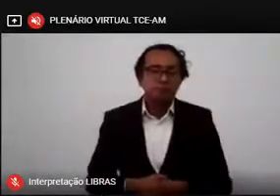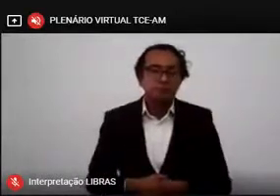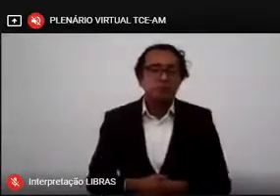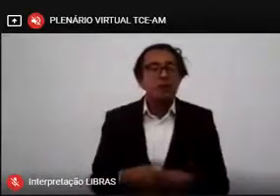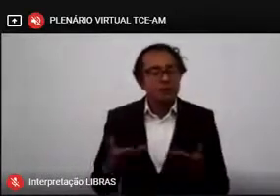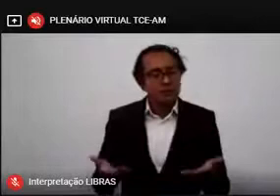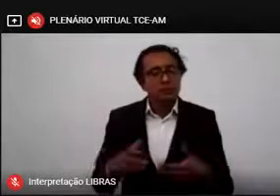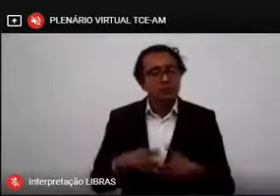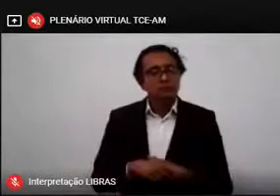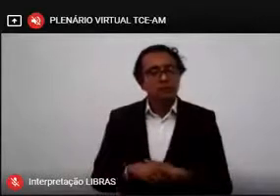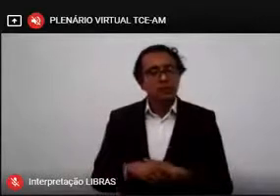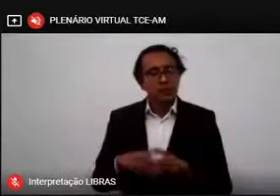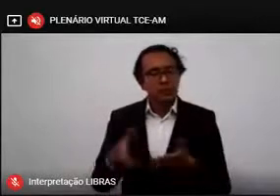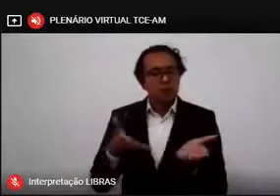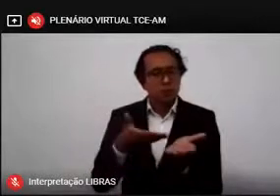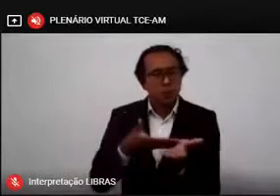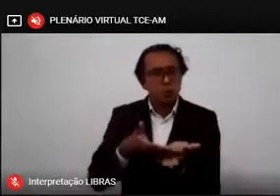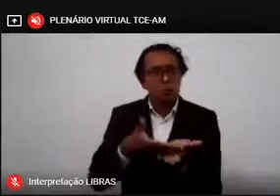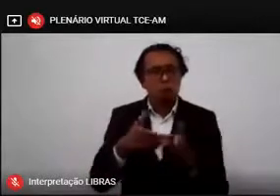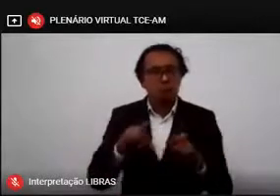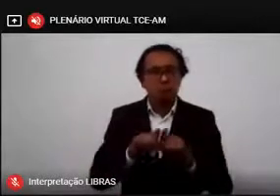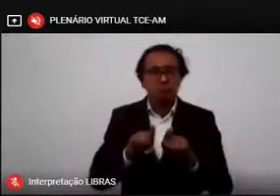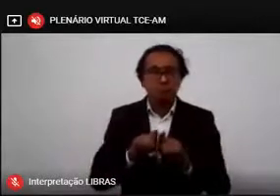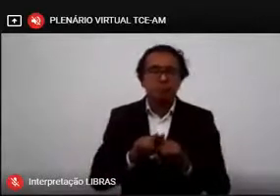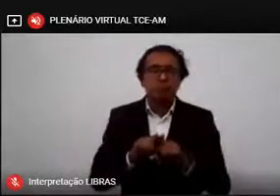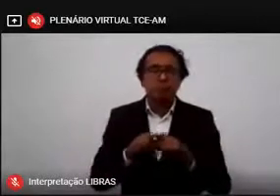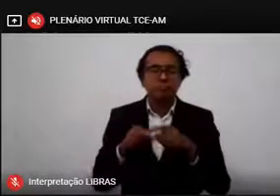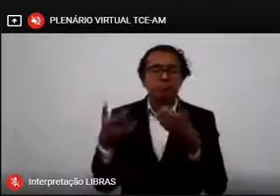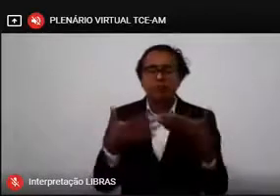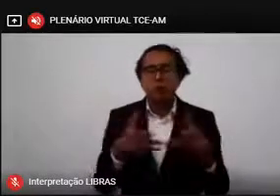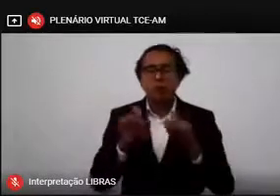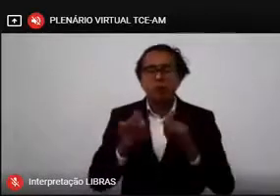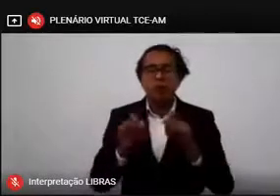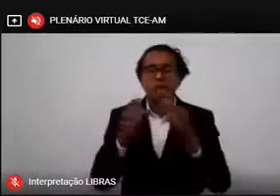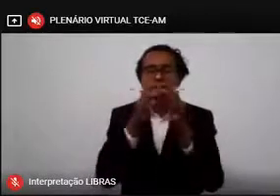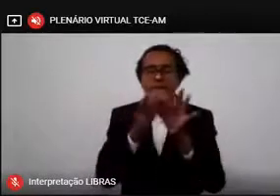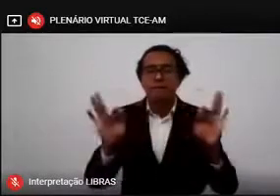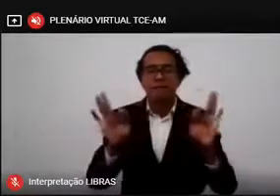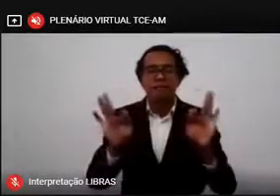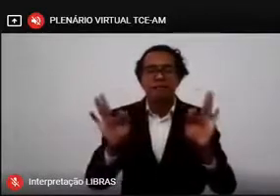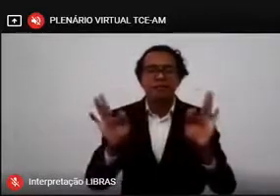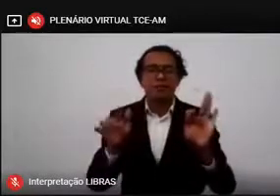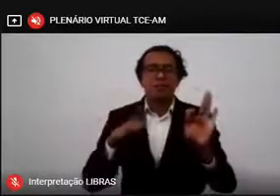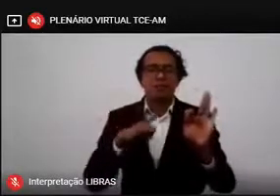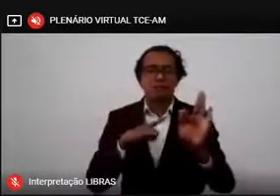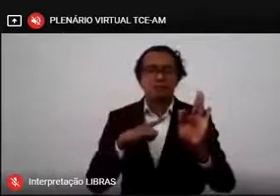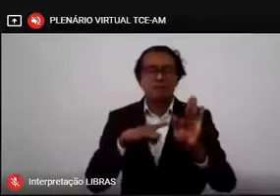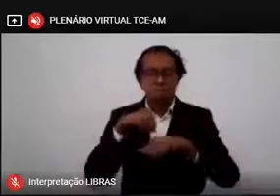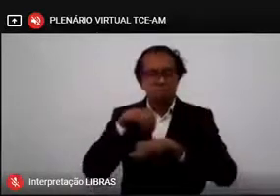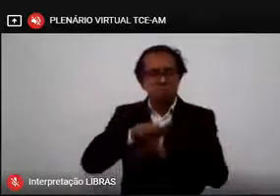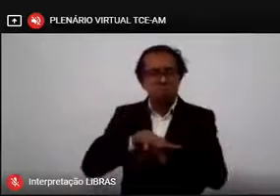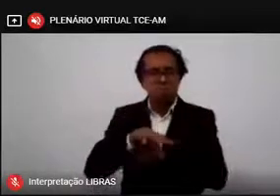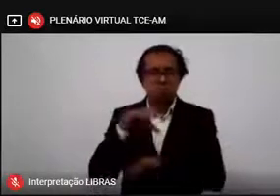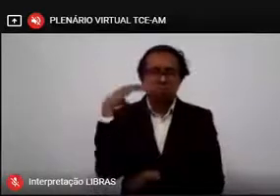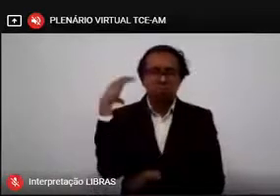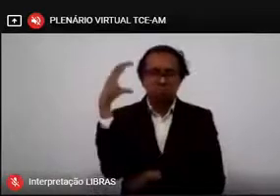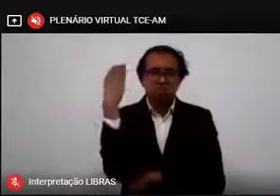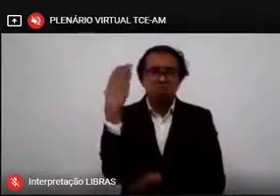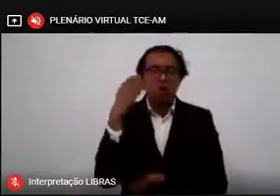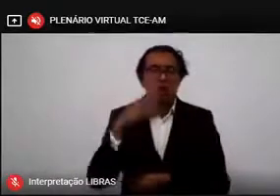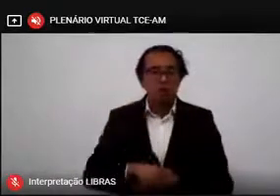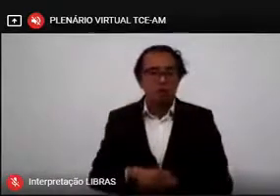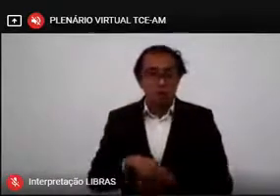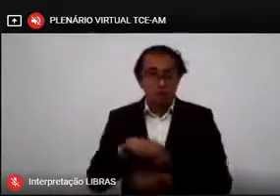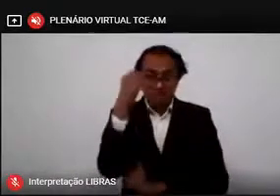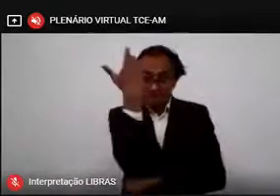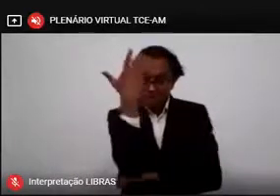E eu começo mencionando muito essa frase, que ela tem muito embasamento científico. A floresta só existe porque